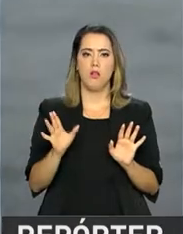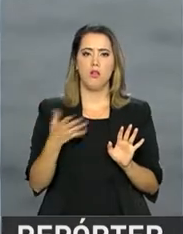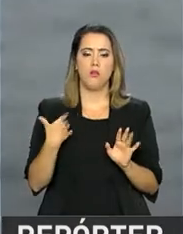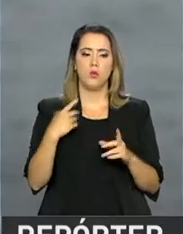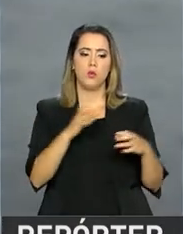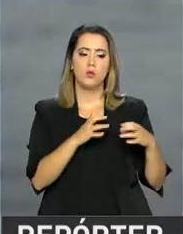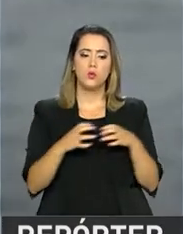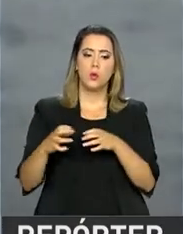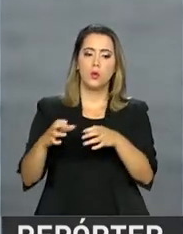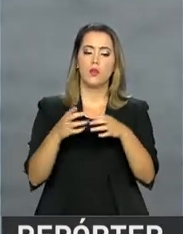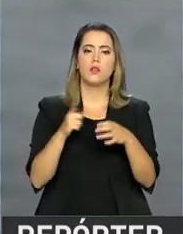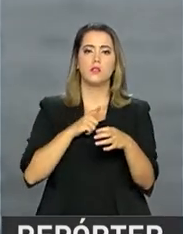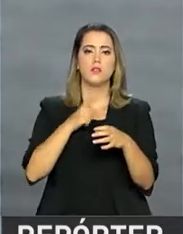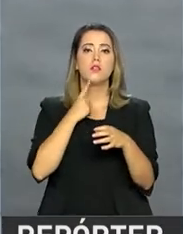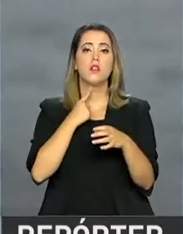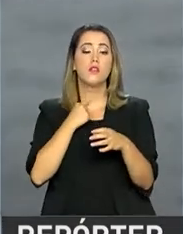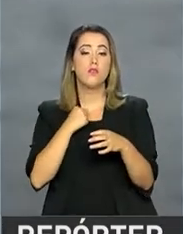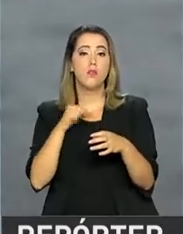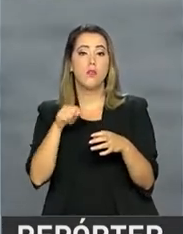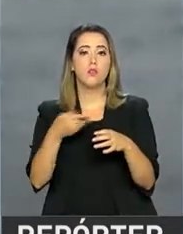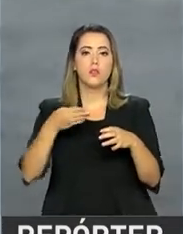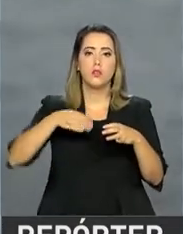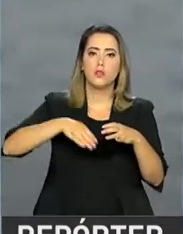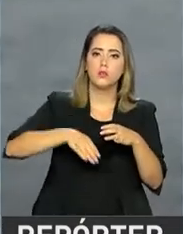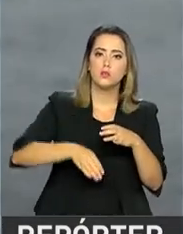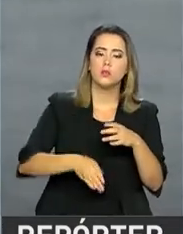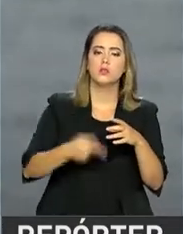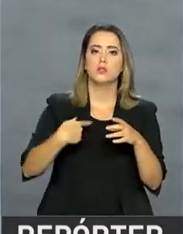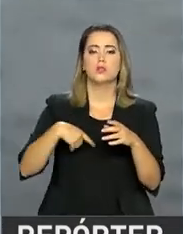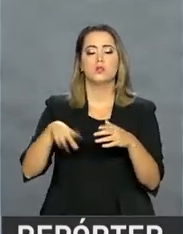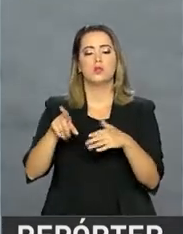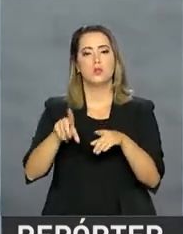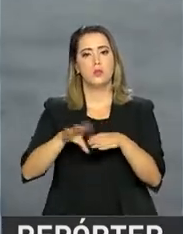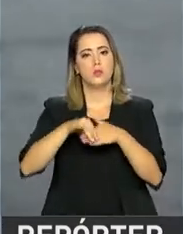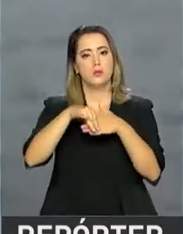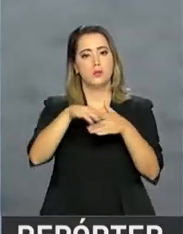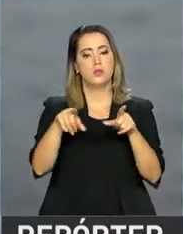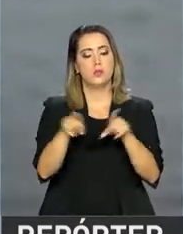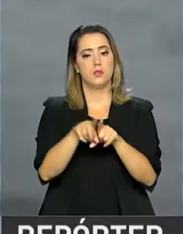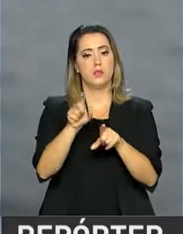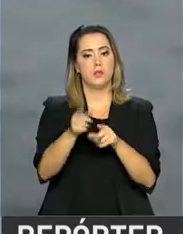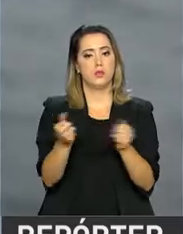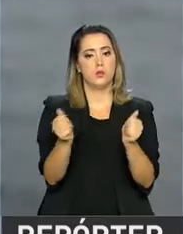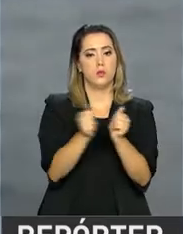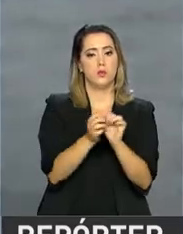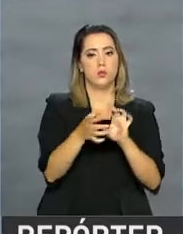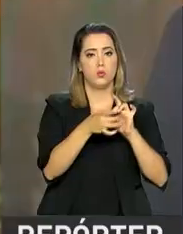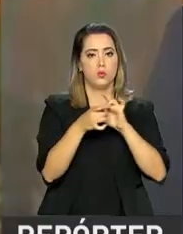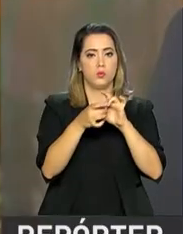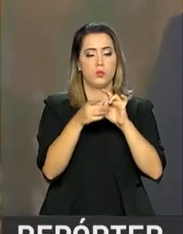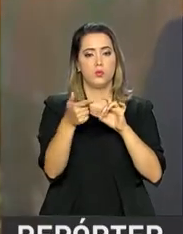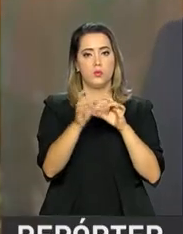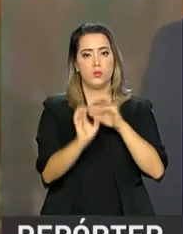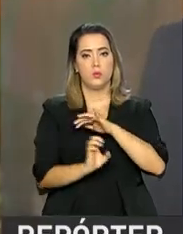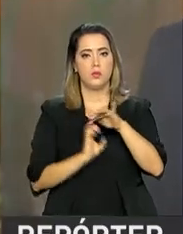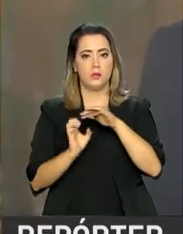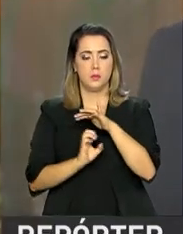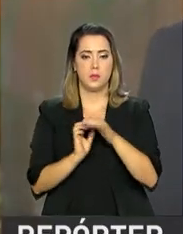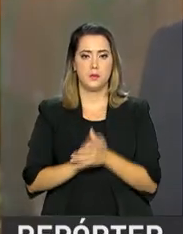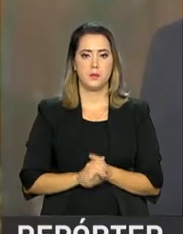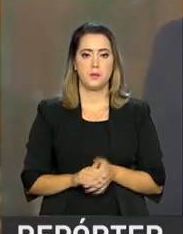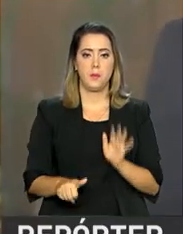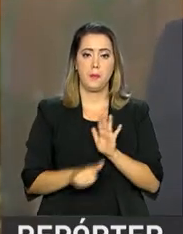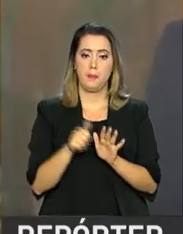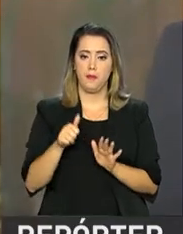os blocos que têm interesse de participar como operadora e se associar a outros grupos o primeiro leilão do pré